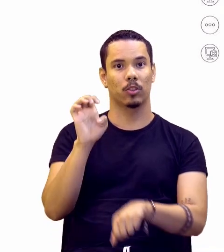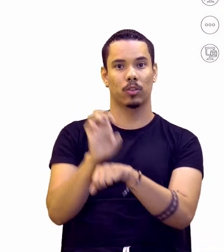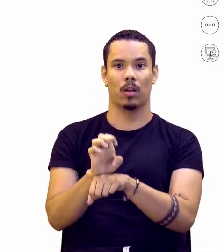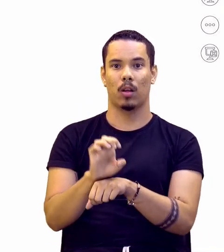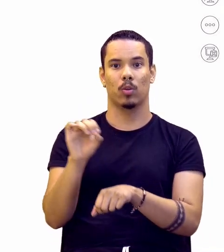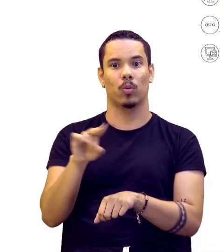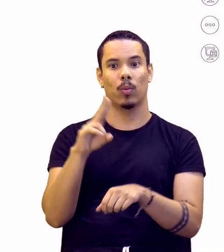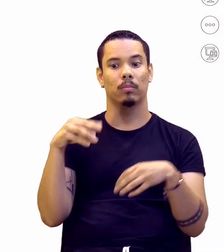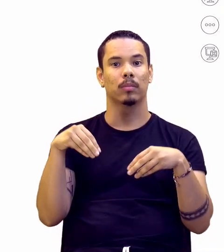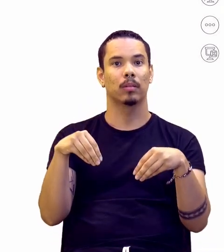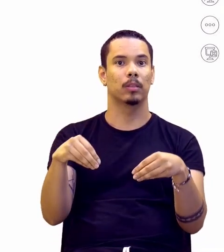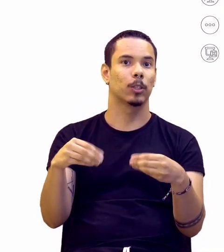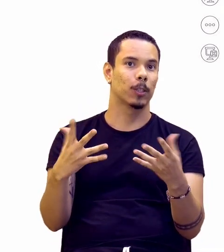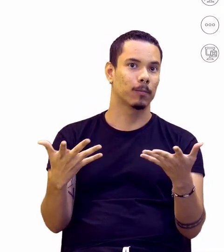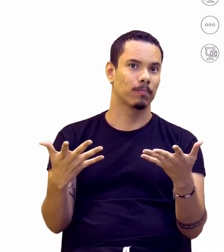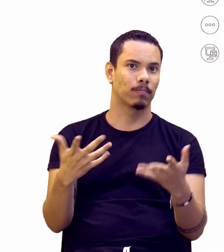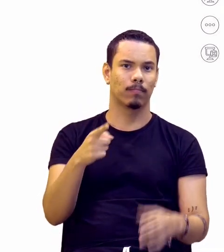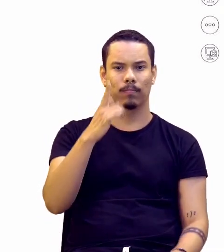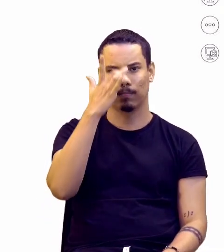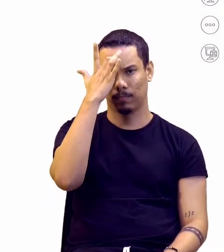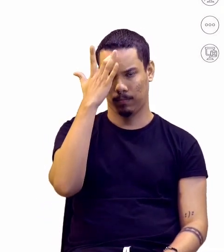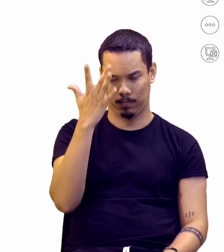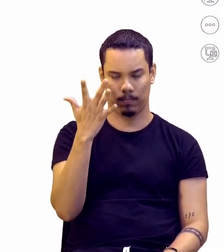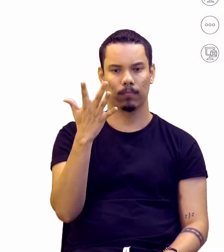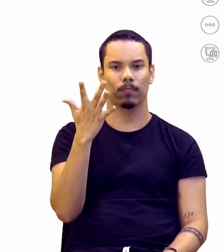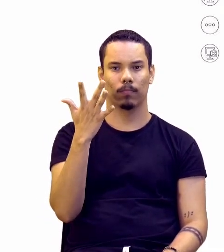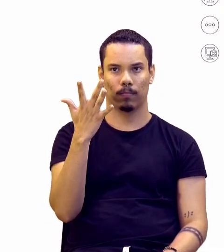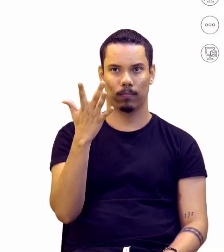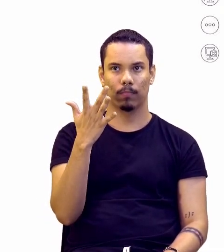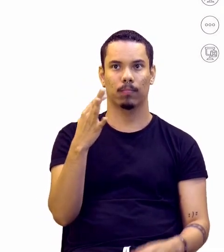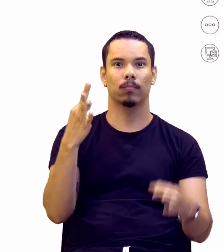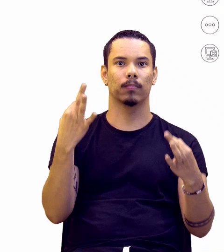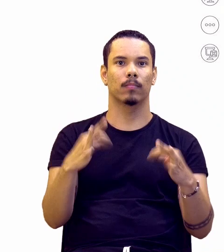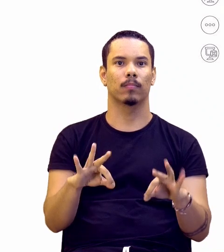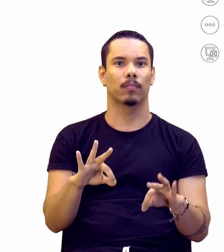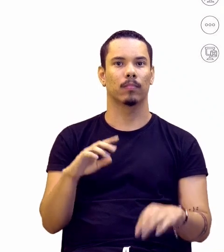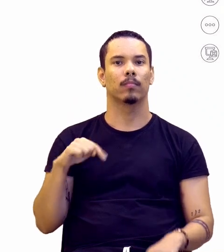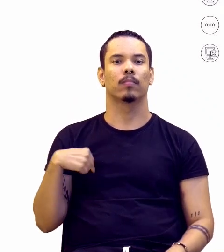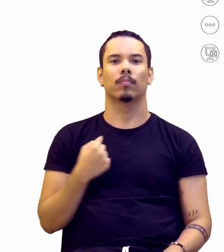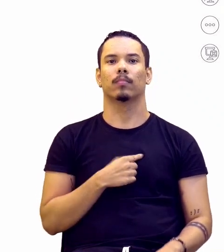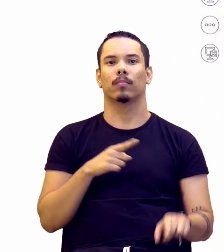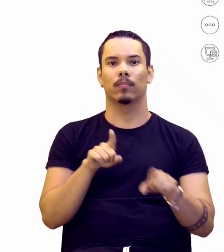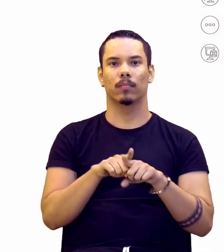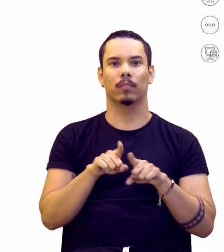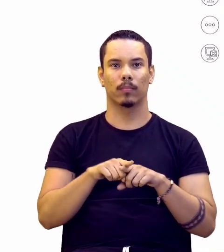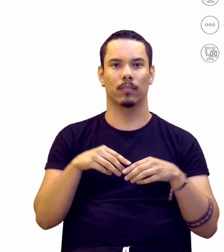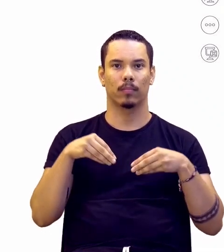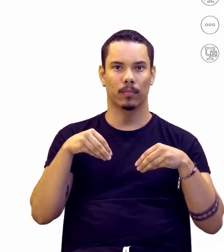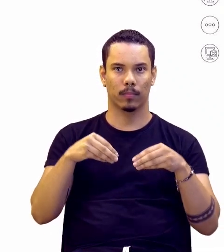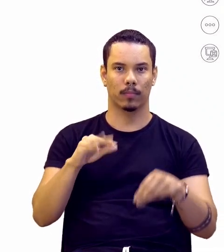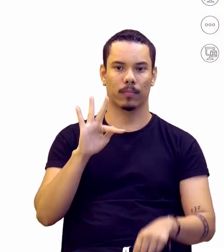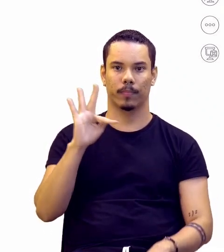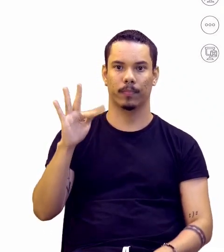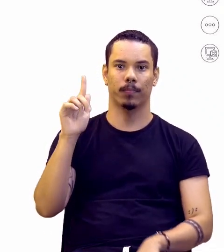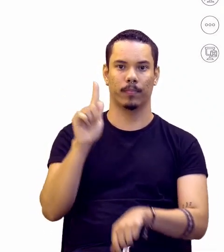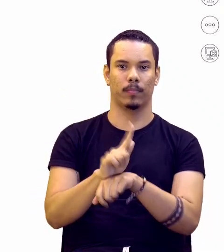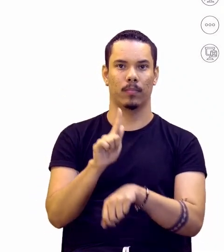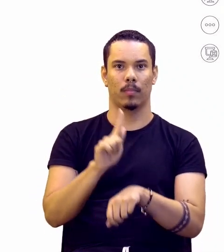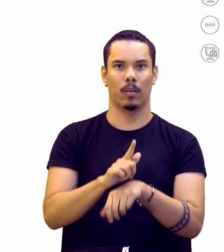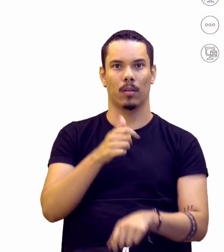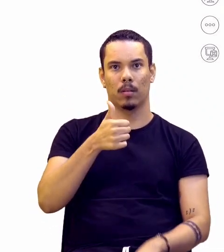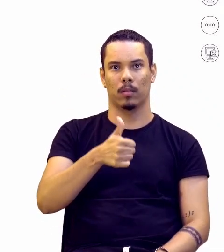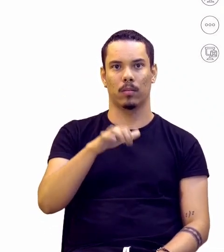tu acha que isso aí é mamão com açúcar? Tranquilo, professor Jorge. Beleza. Confirma logo. Nós estamos lá na época de 1943,